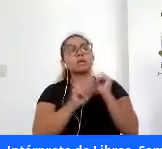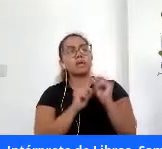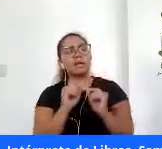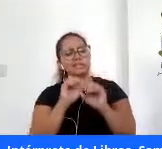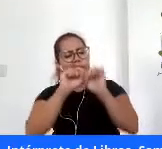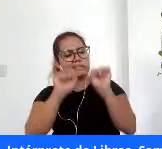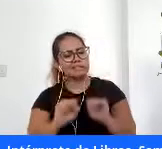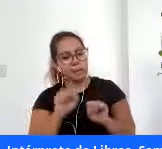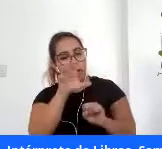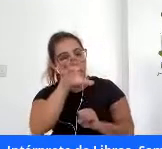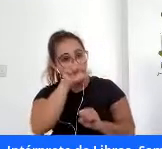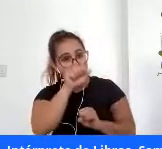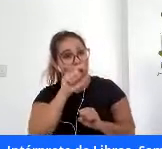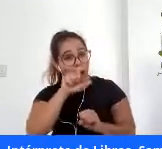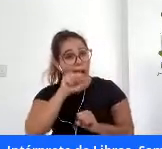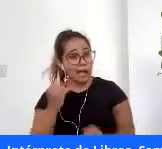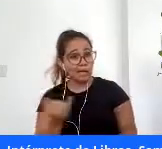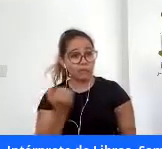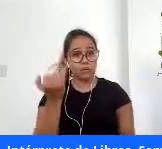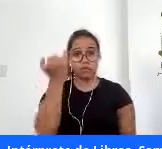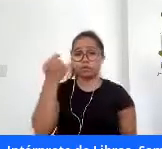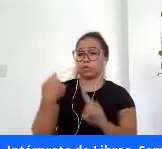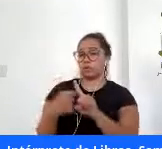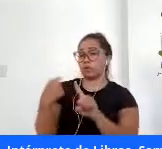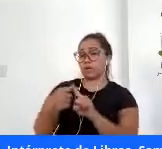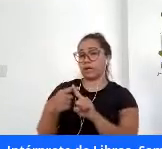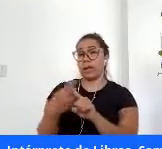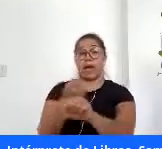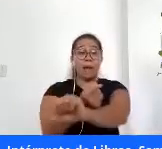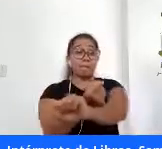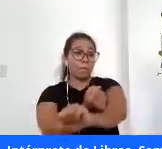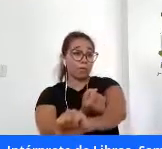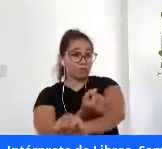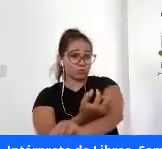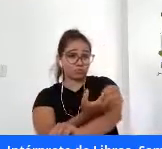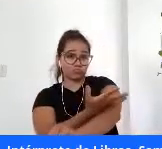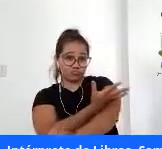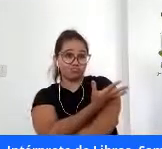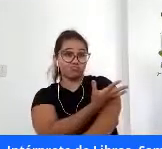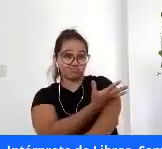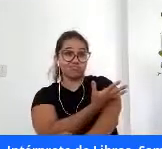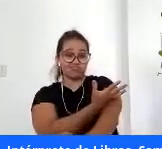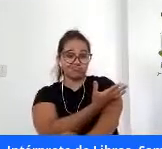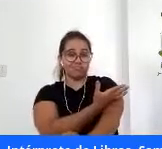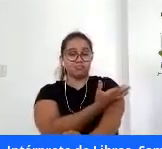muito importante para a gente, tanto no aspecto emocional, né, que